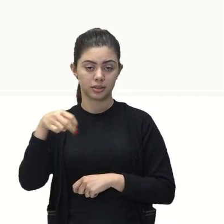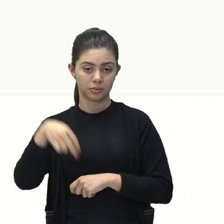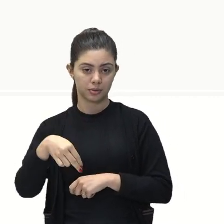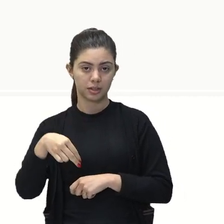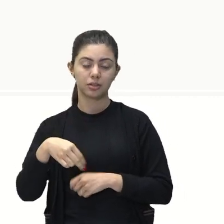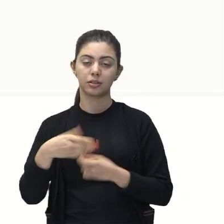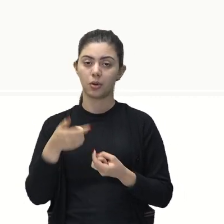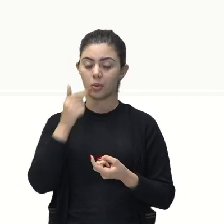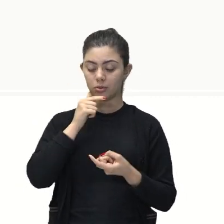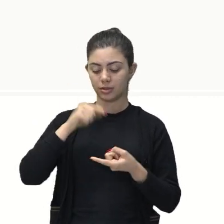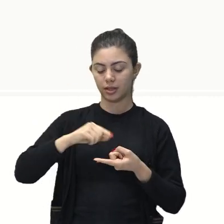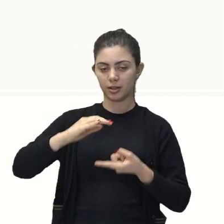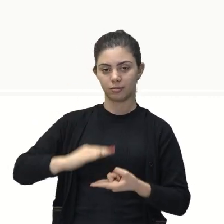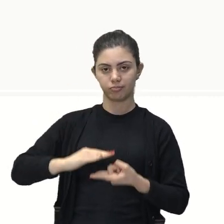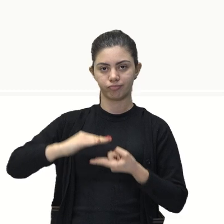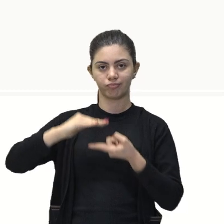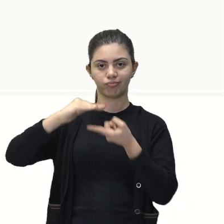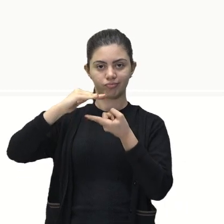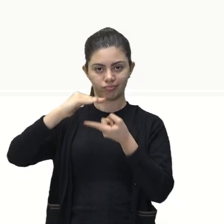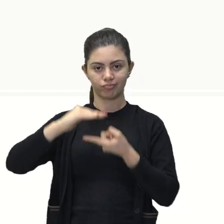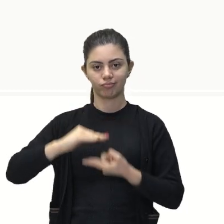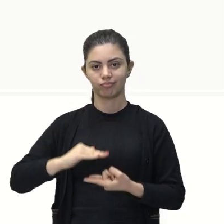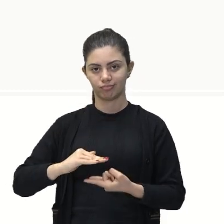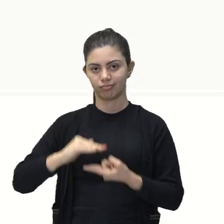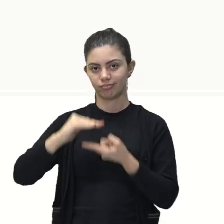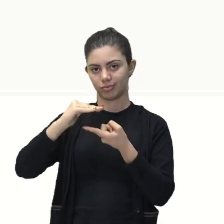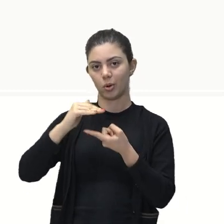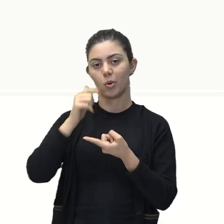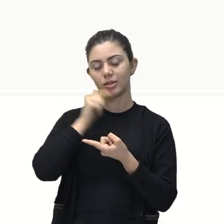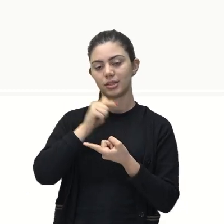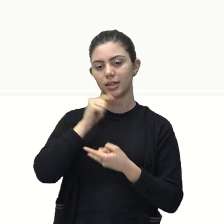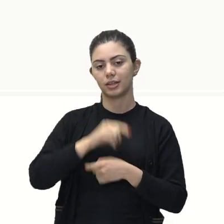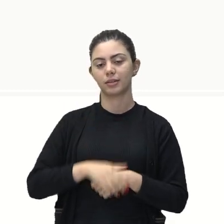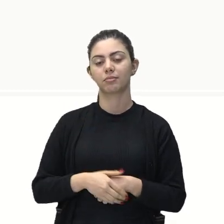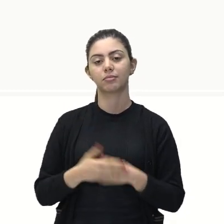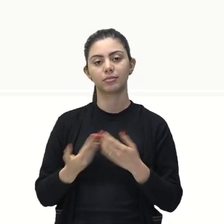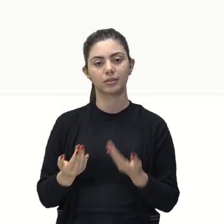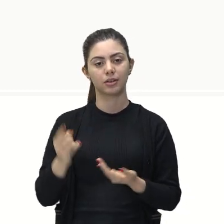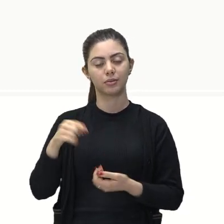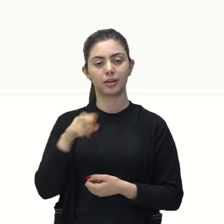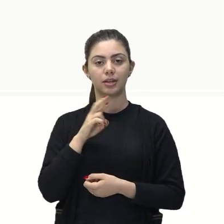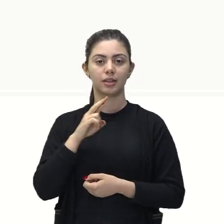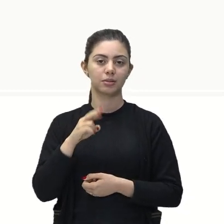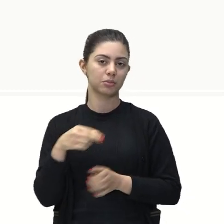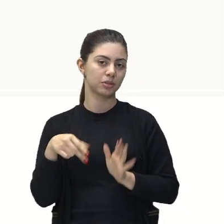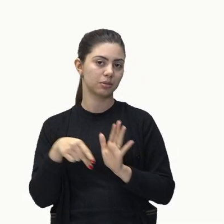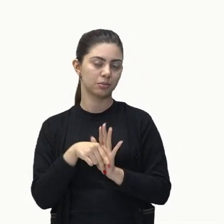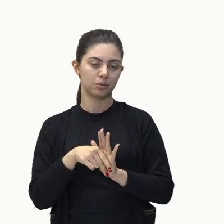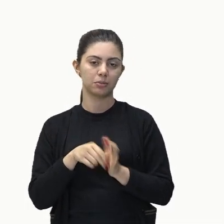elevar o automóvel que está nesse elevador hidráulico. É a resposta, então, da nossa questão,